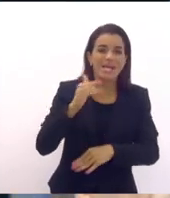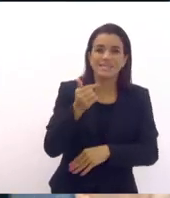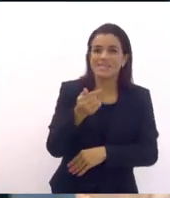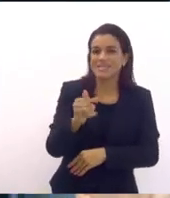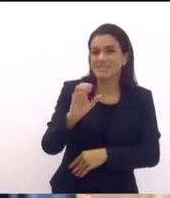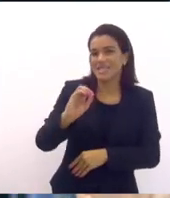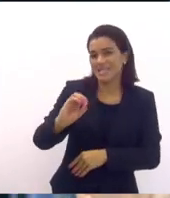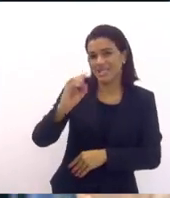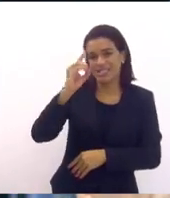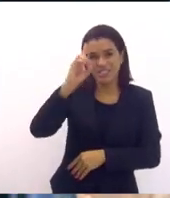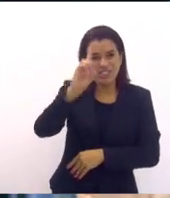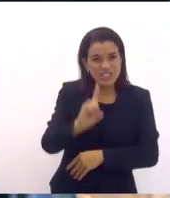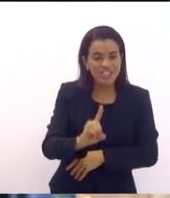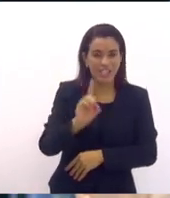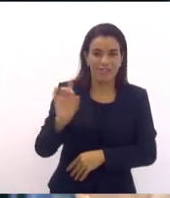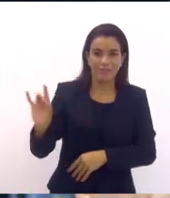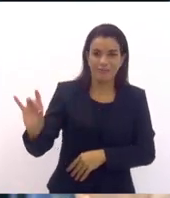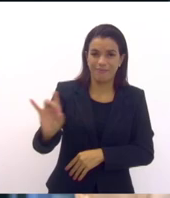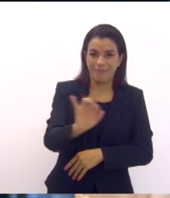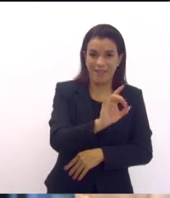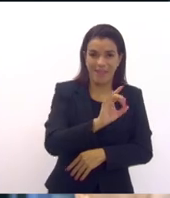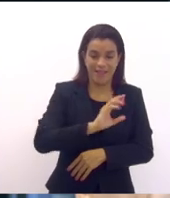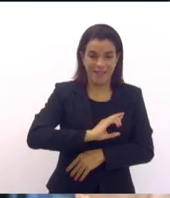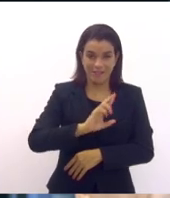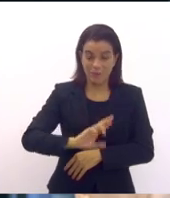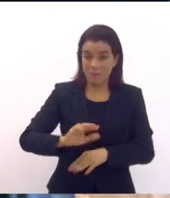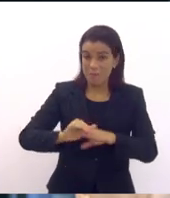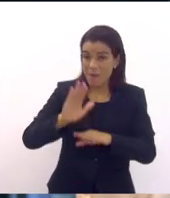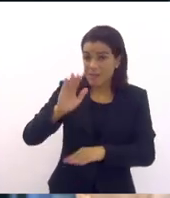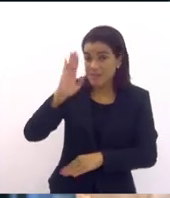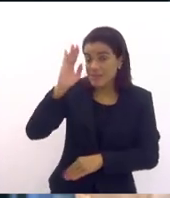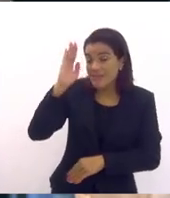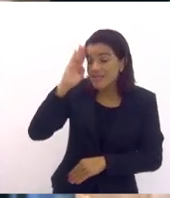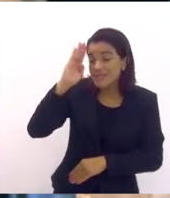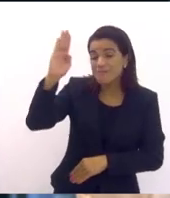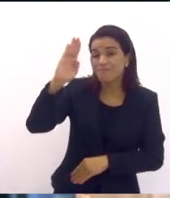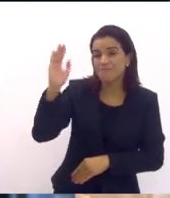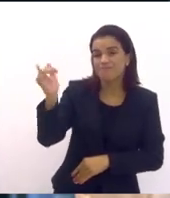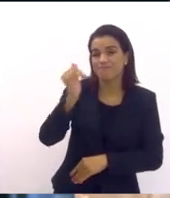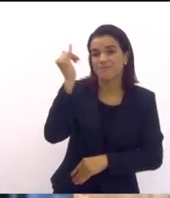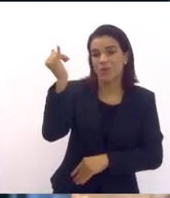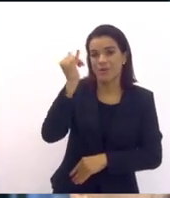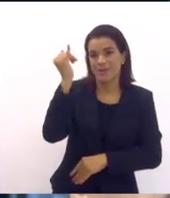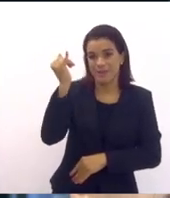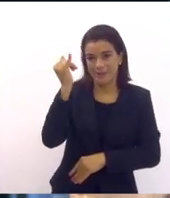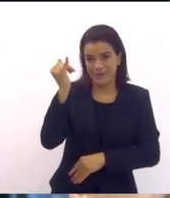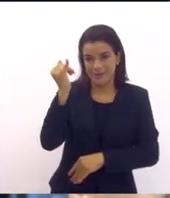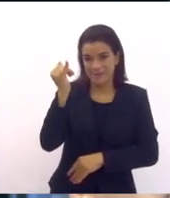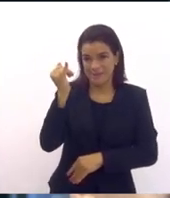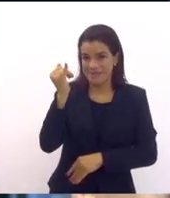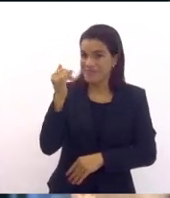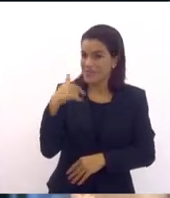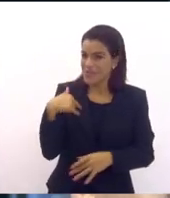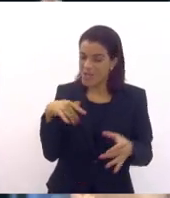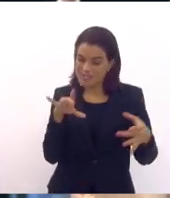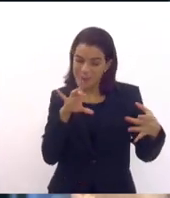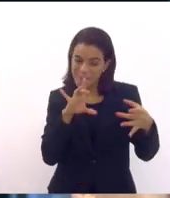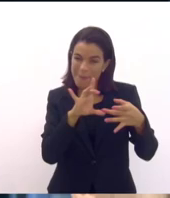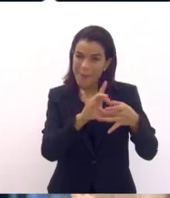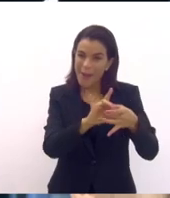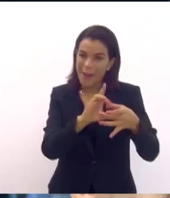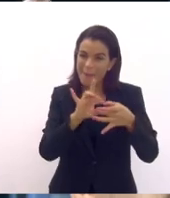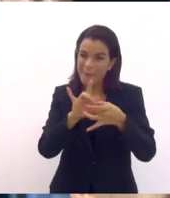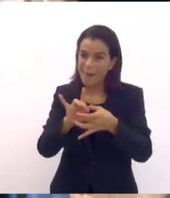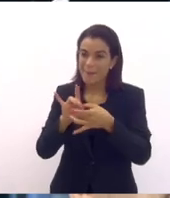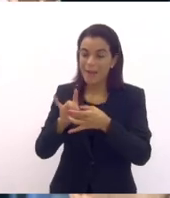direitos mas eu acho que de todos esses os mais importantes isso nós estamos aqui conspirando muito bem todas as